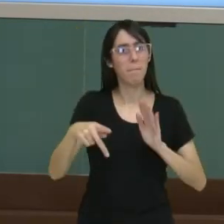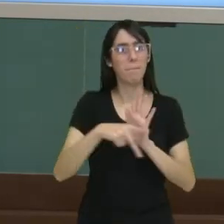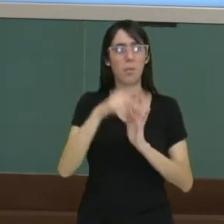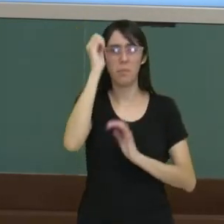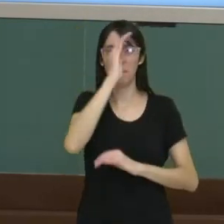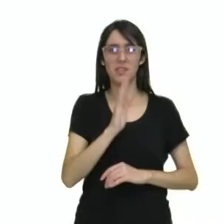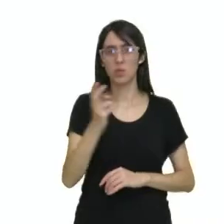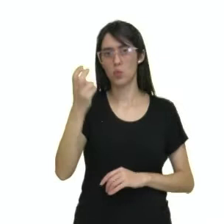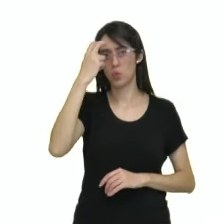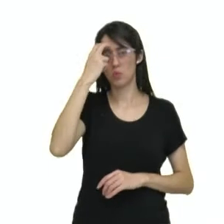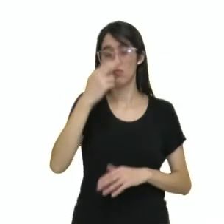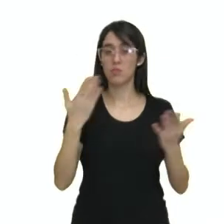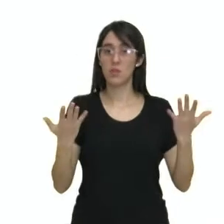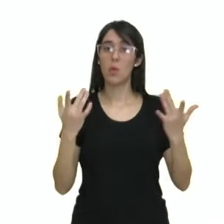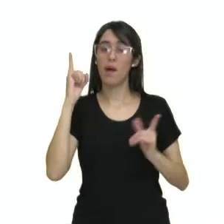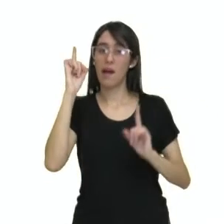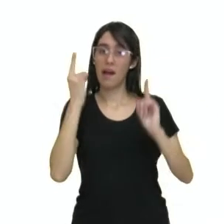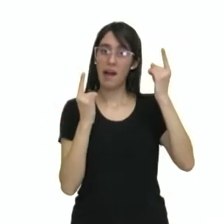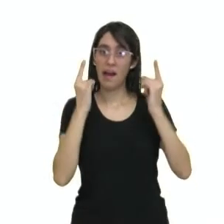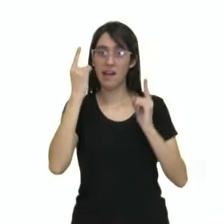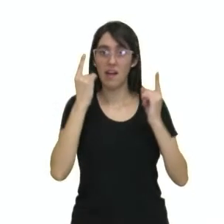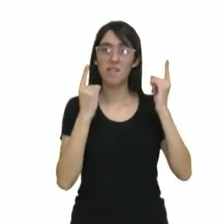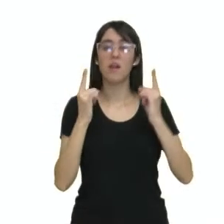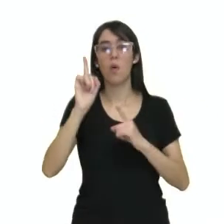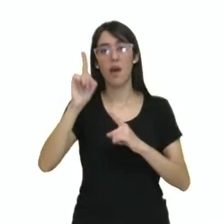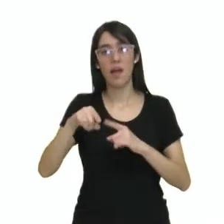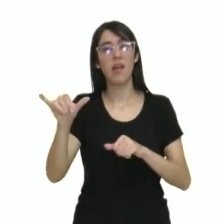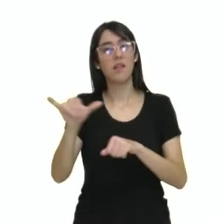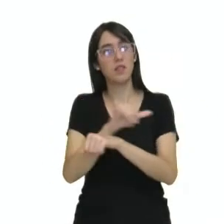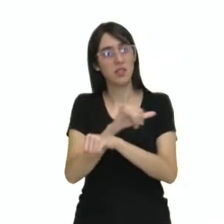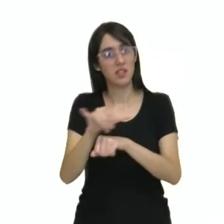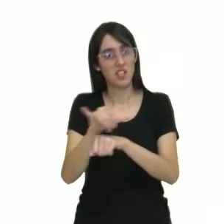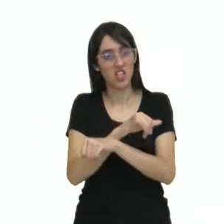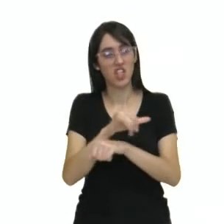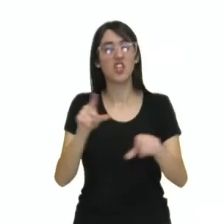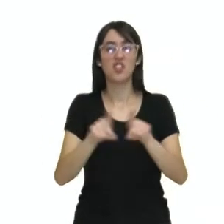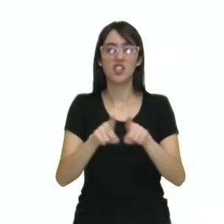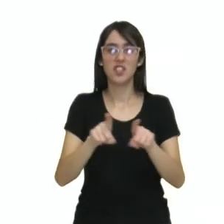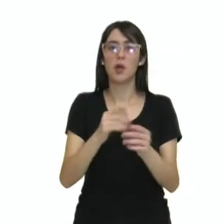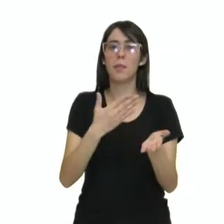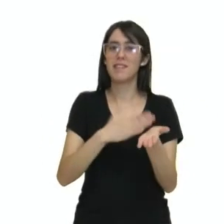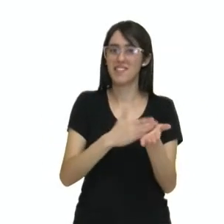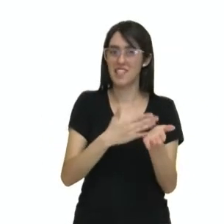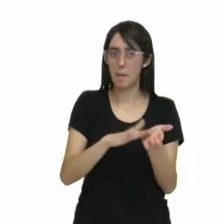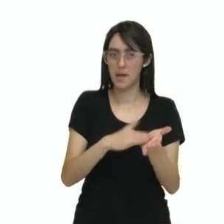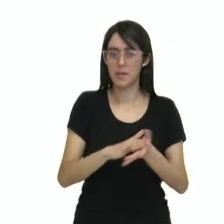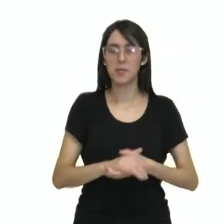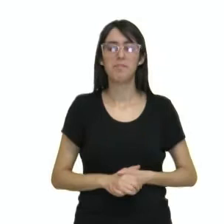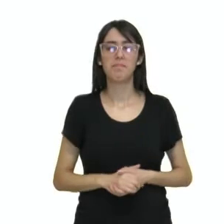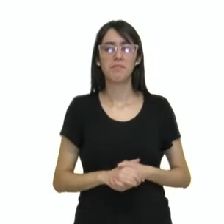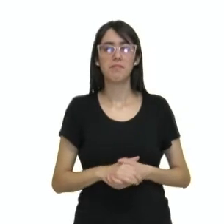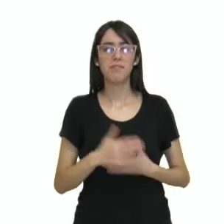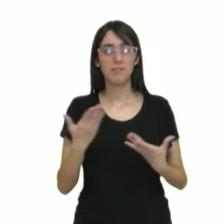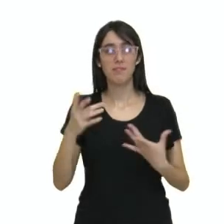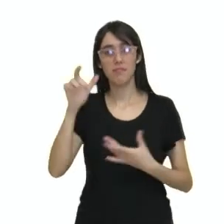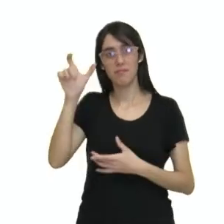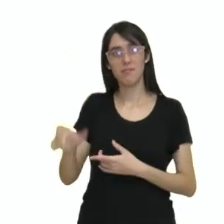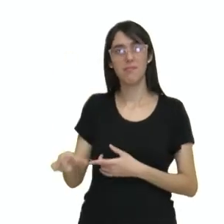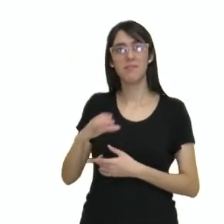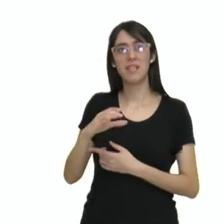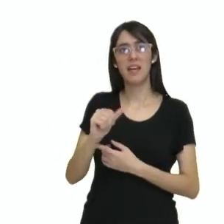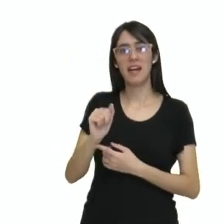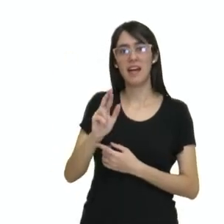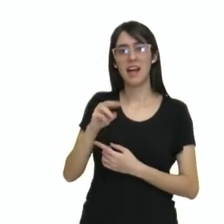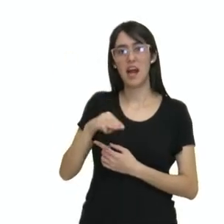Então, o carnaval vai ser uma dessas estratégias, assim como o samba, certo? Então, Carmen Miranda vai ser um